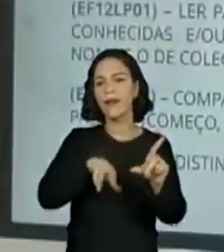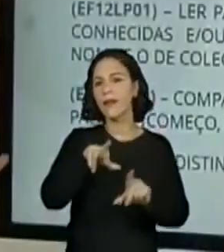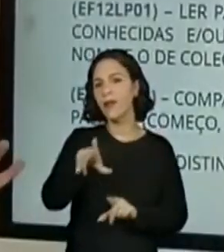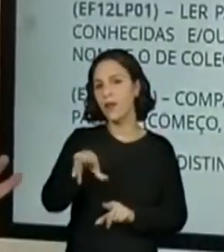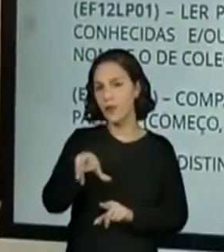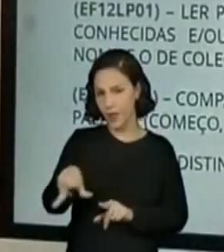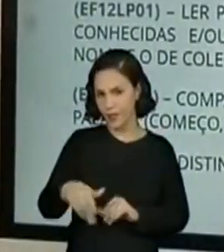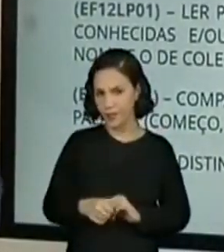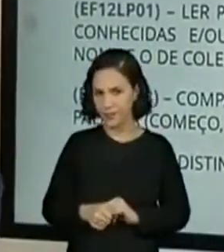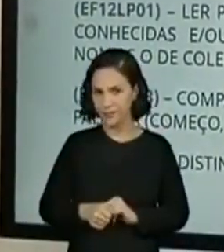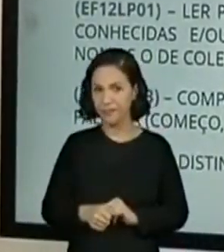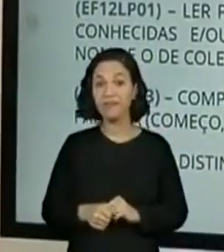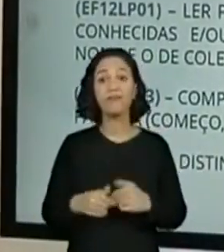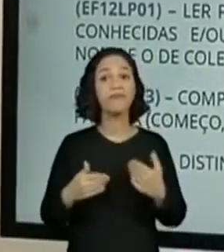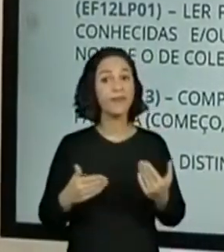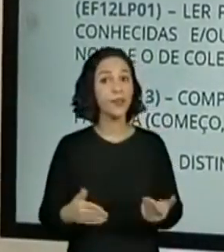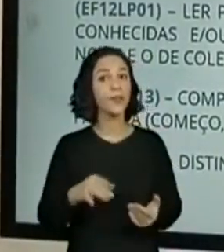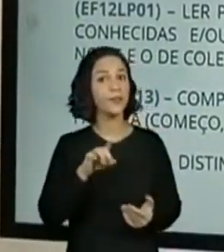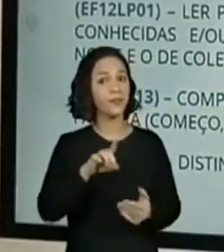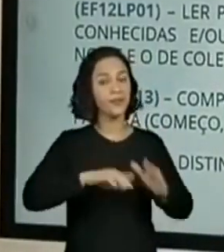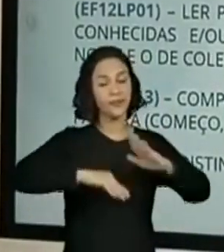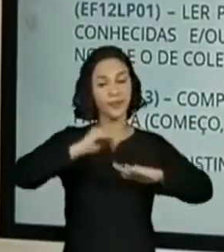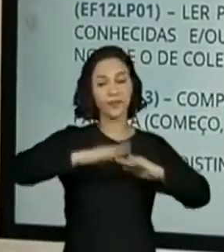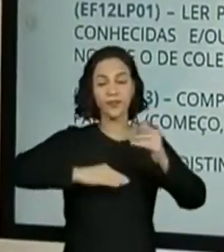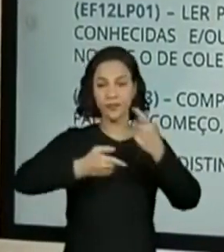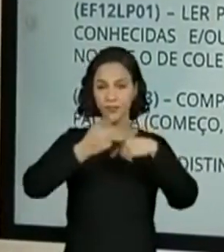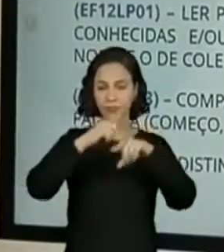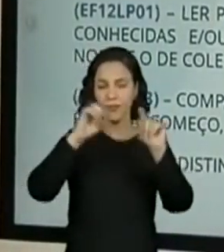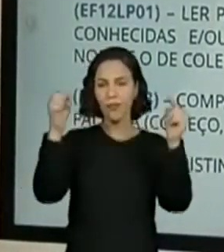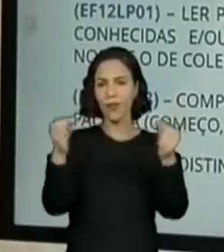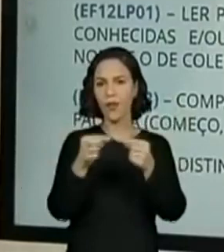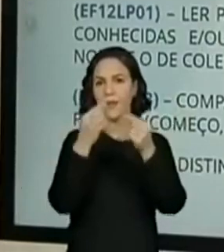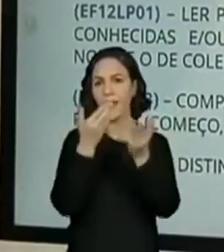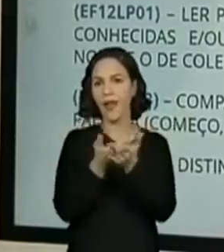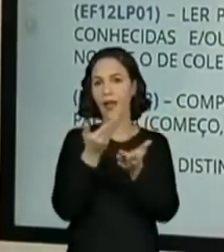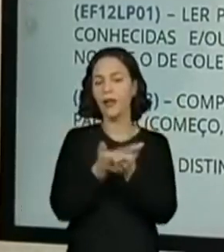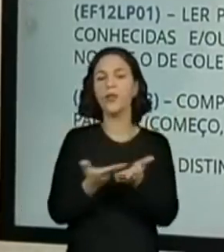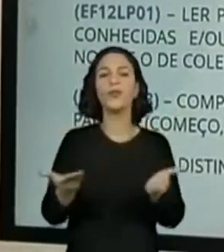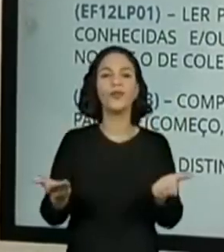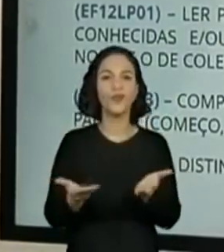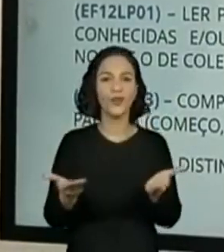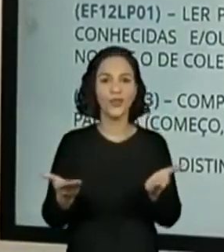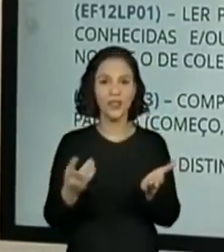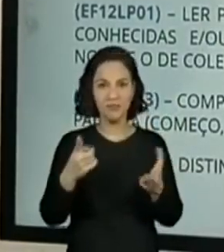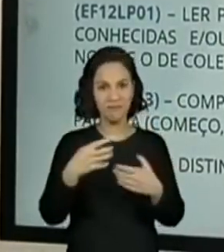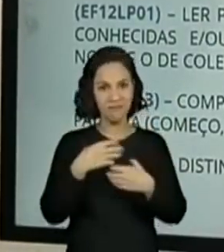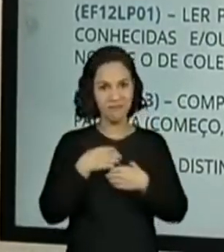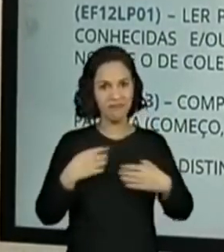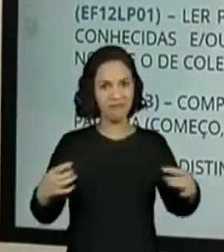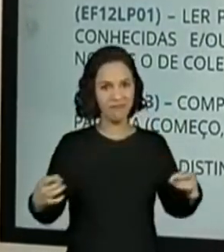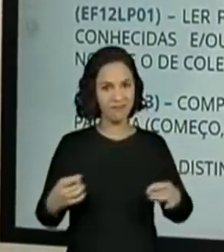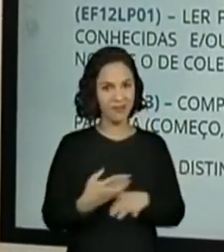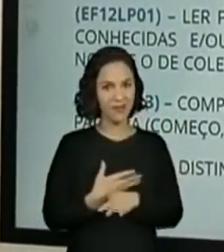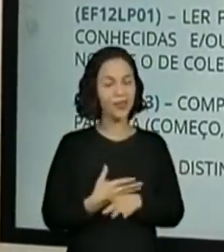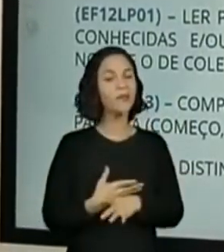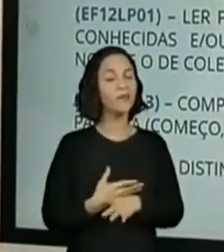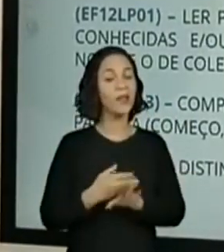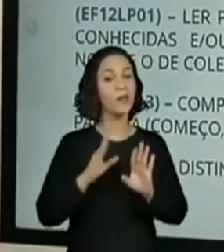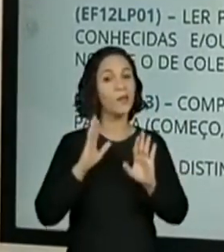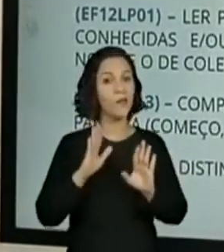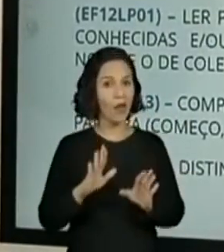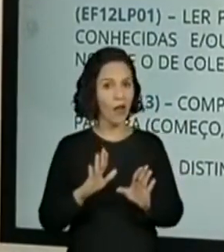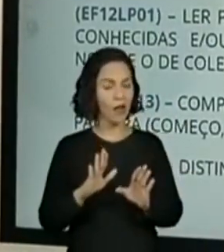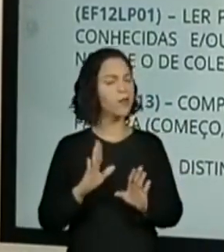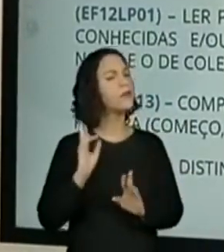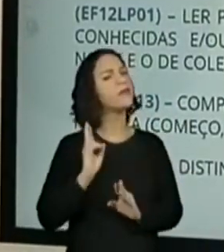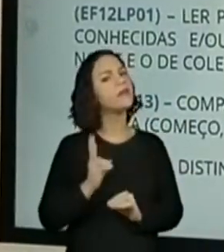essas as habilidades que vão dar conta aí da nossa aula de hoje. Então, está todo mundo preparado? Mas antes disso, a